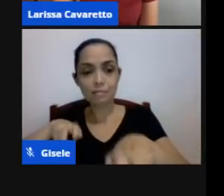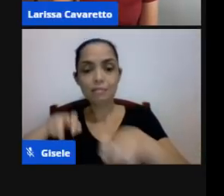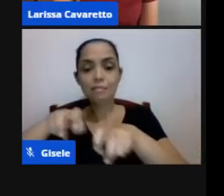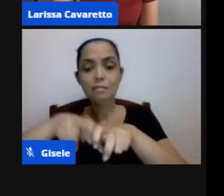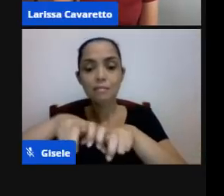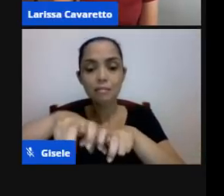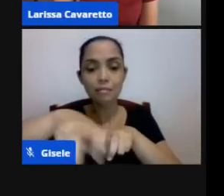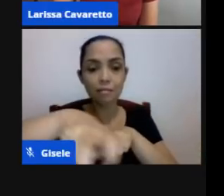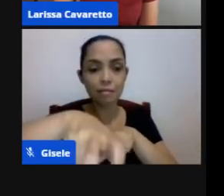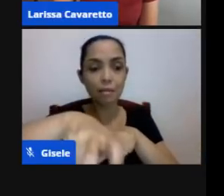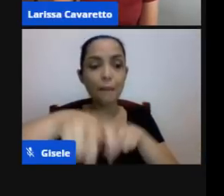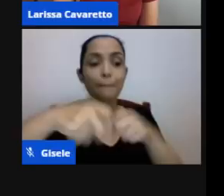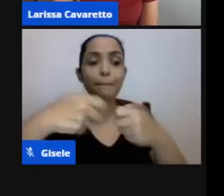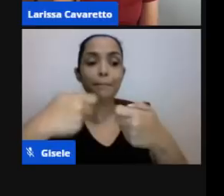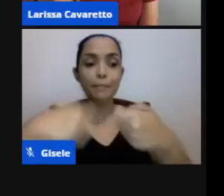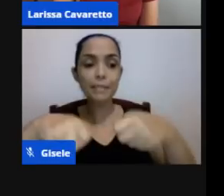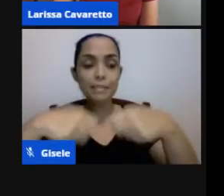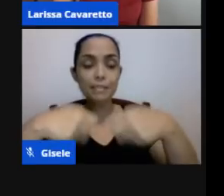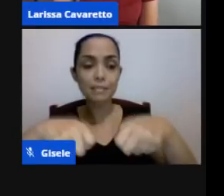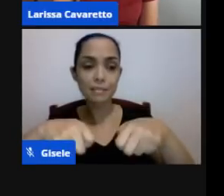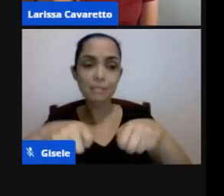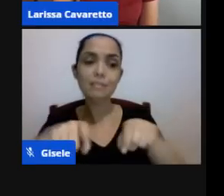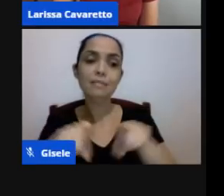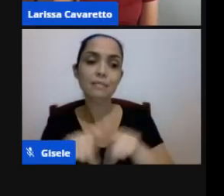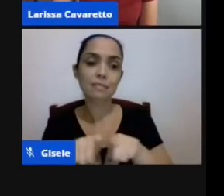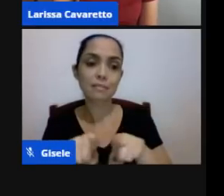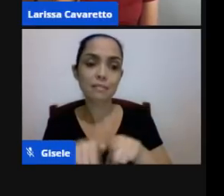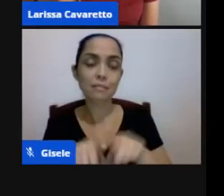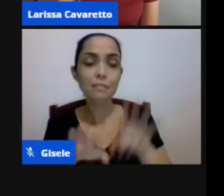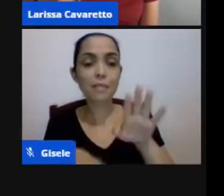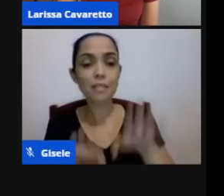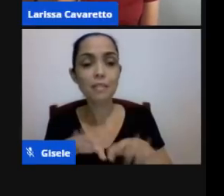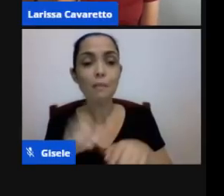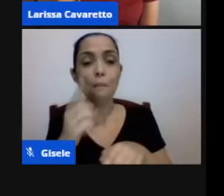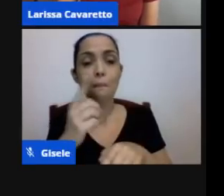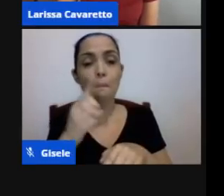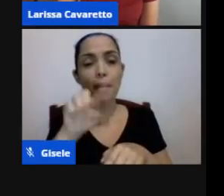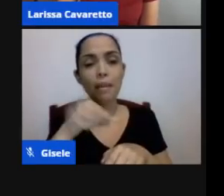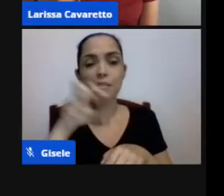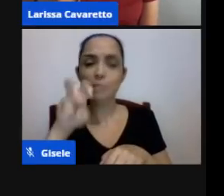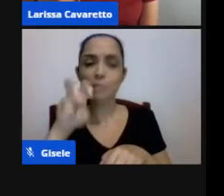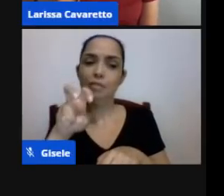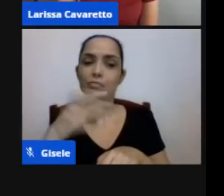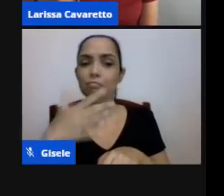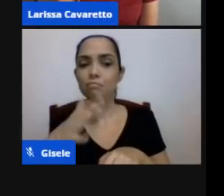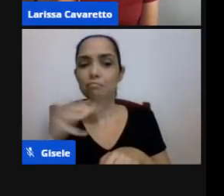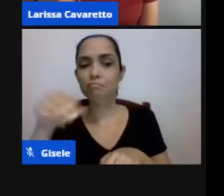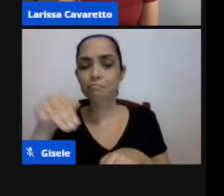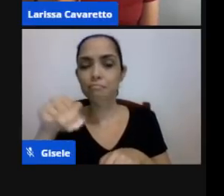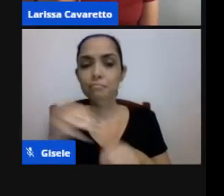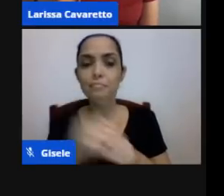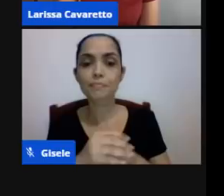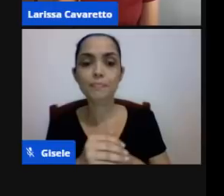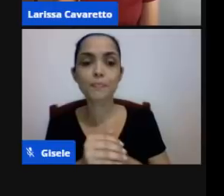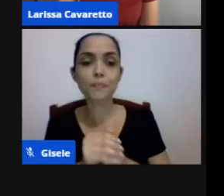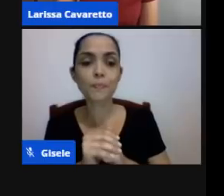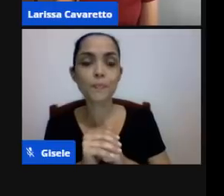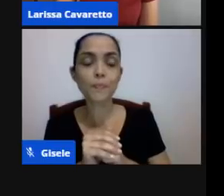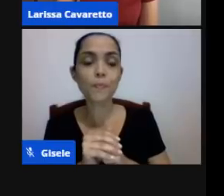essa distância entre cadeiras e carteiras de no mínimo 1,5 m. Isso dentro da sala de